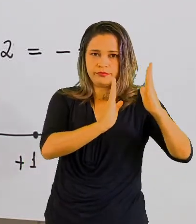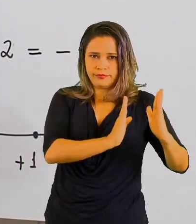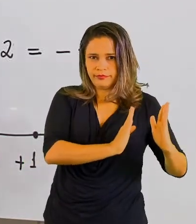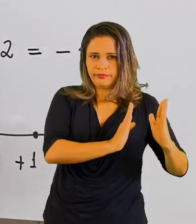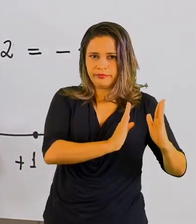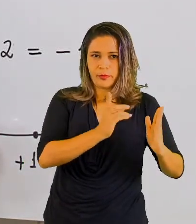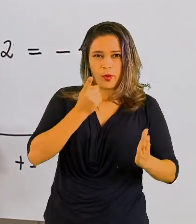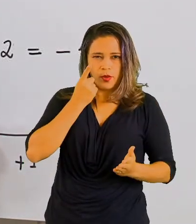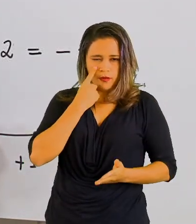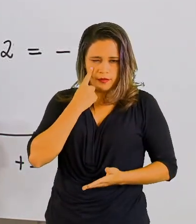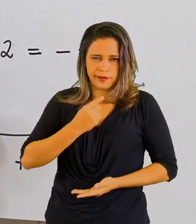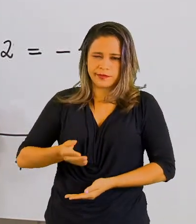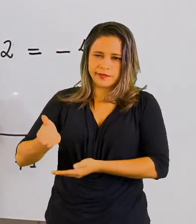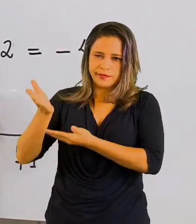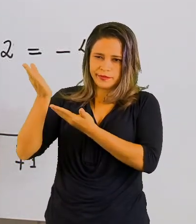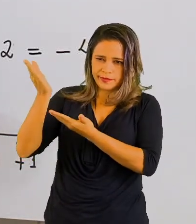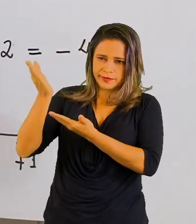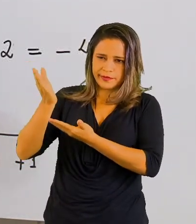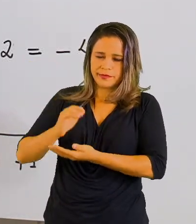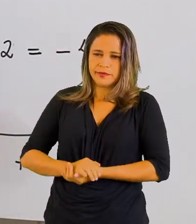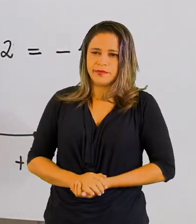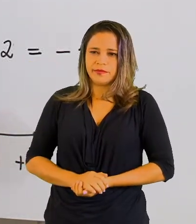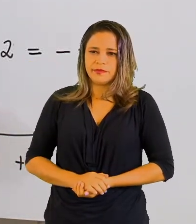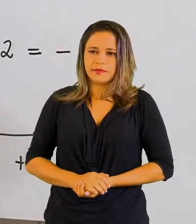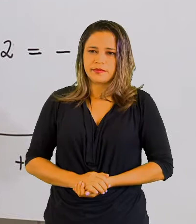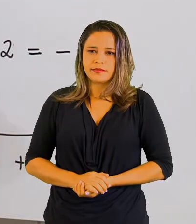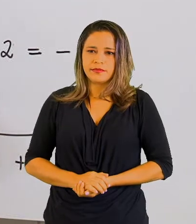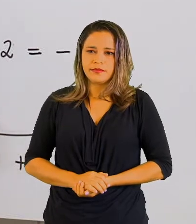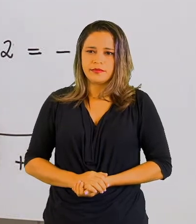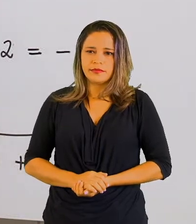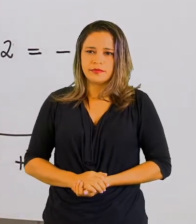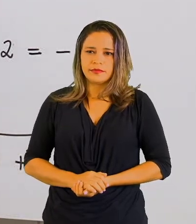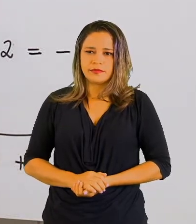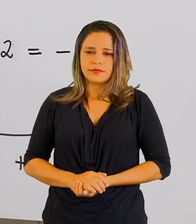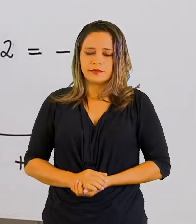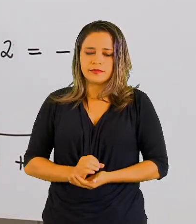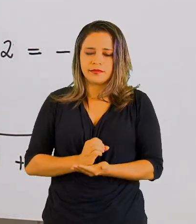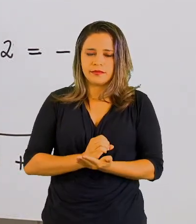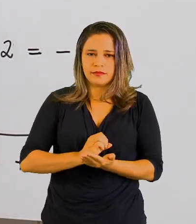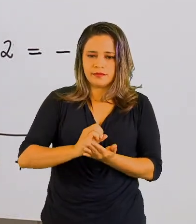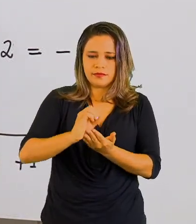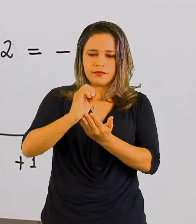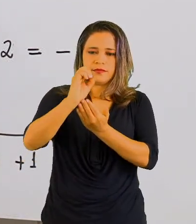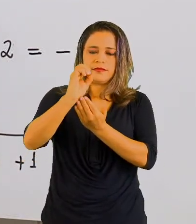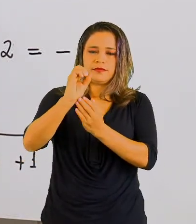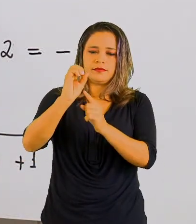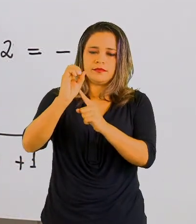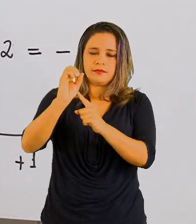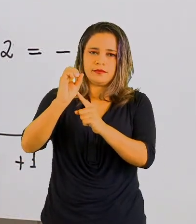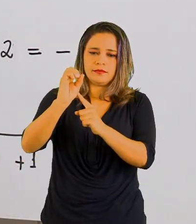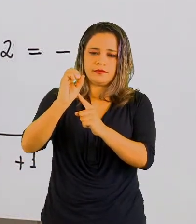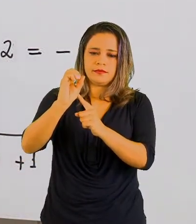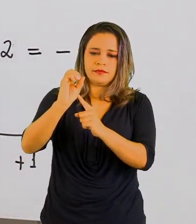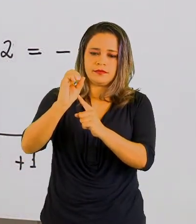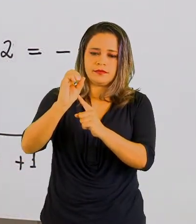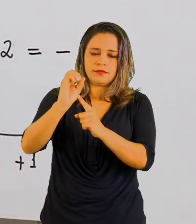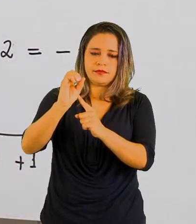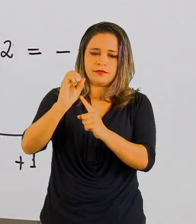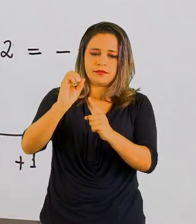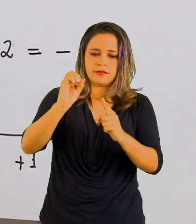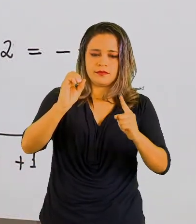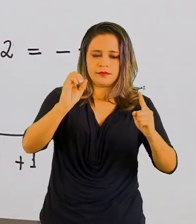aqui. Um deslocamento de 2 unidades feito da direita para a